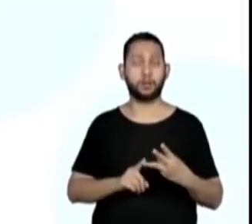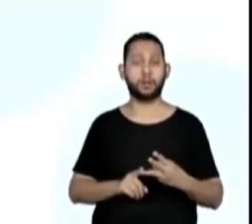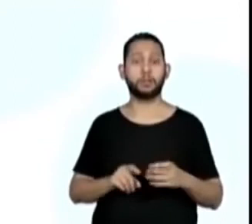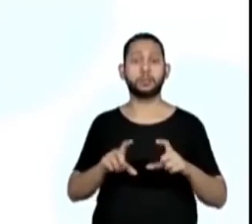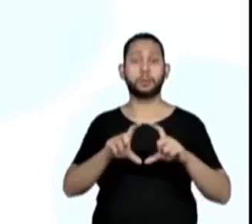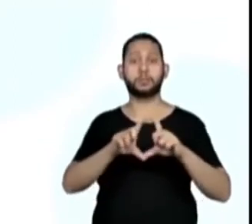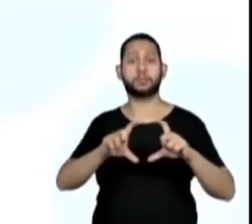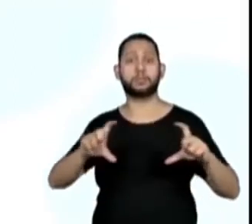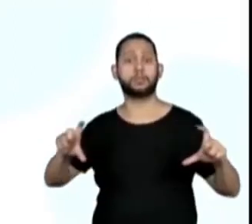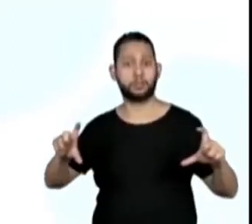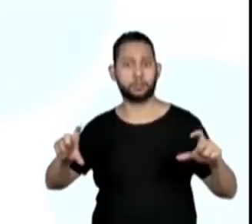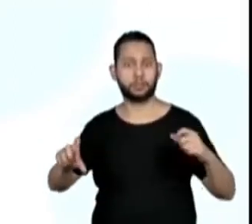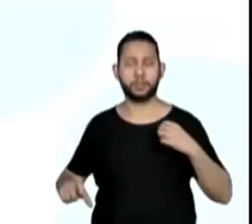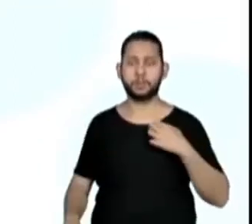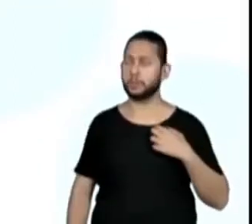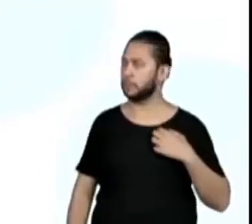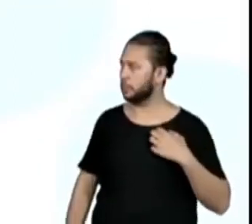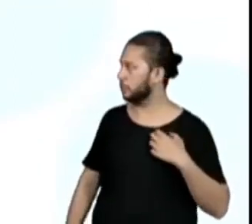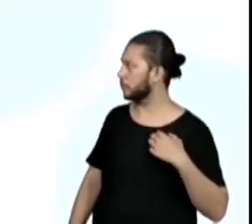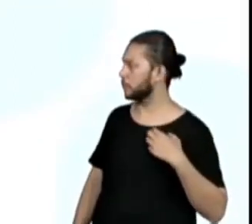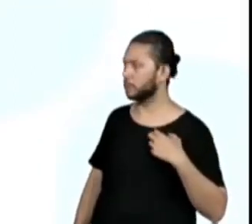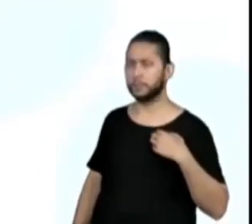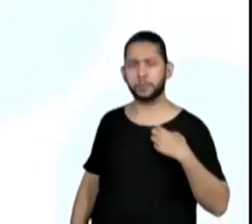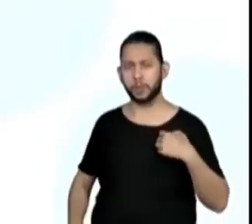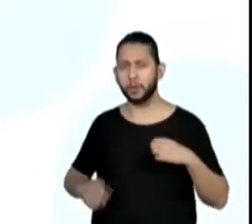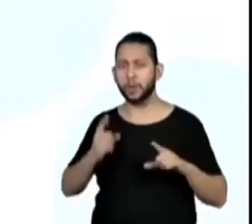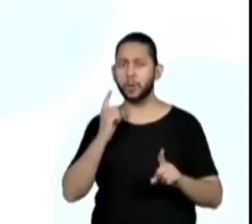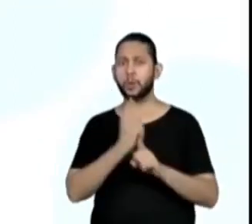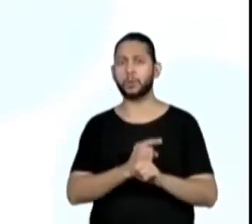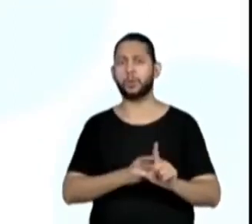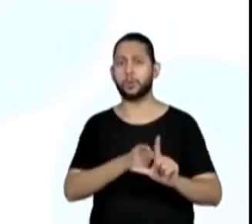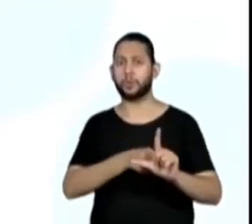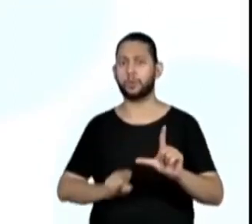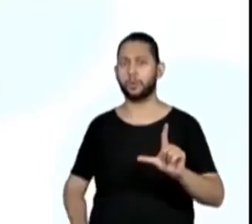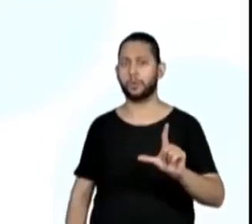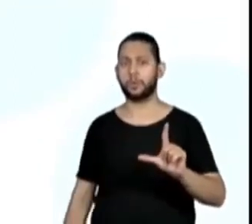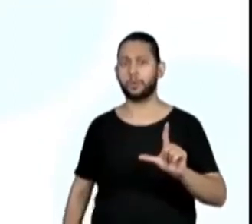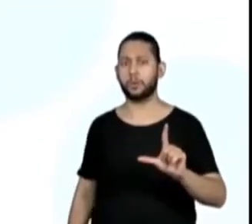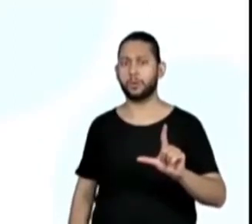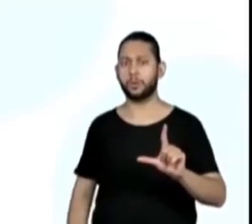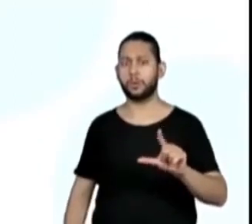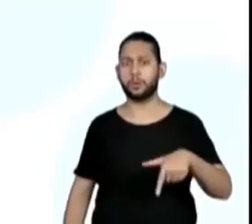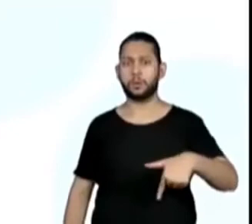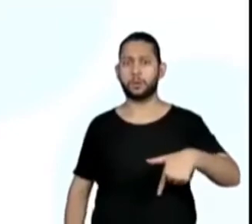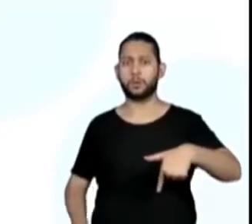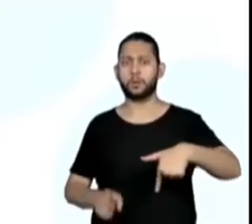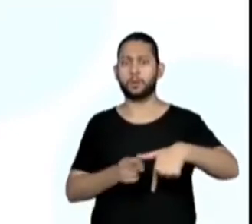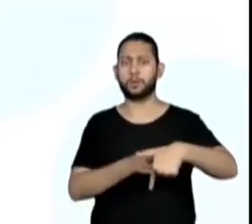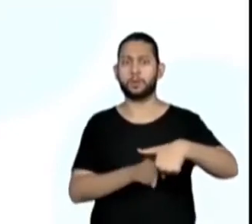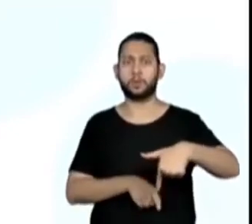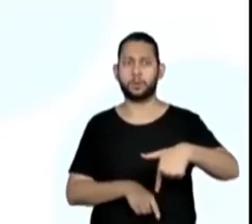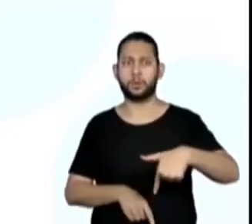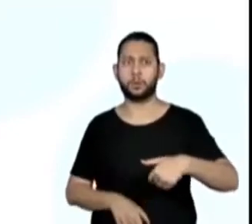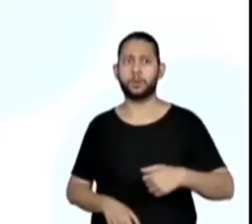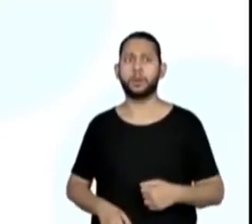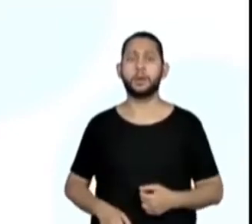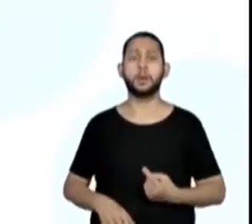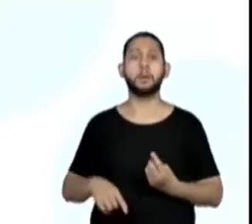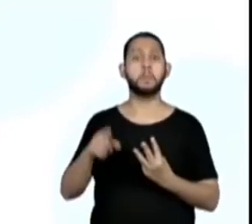mais compridinho. Estão achando um ângulo reto aí? Um reto, segundo não, não.